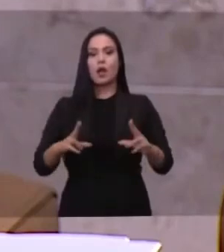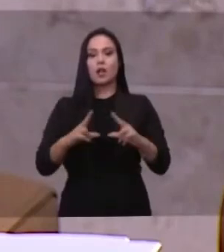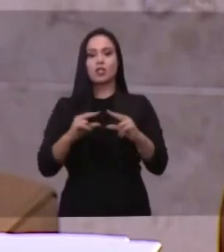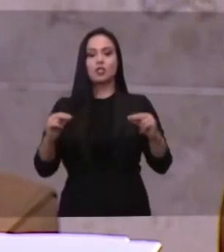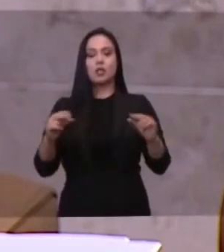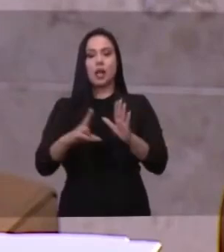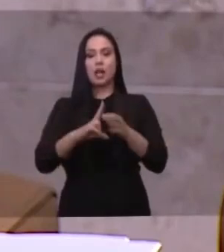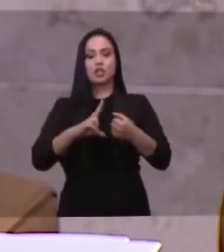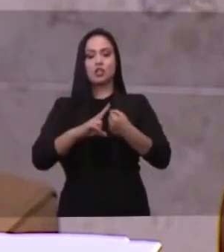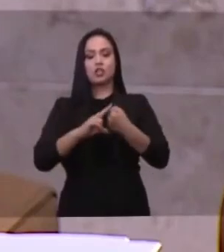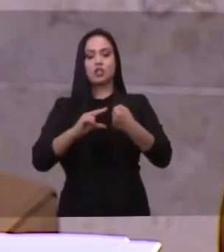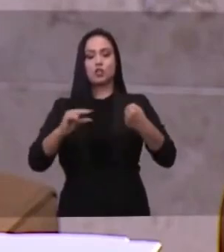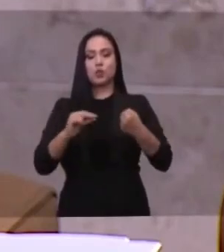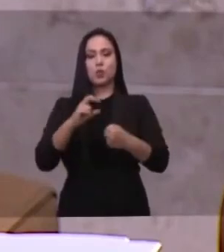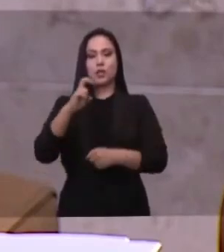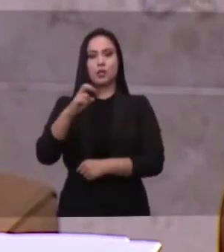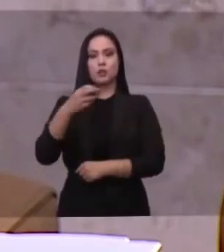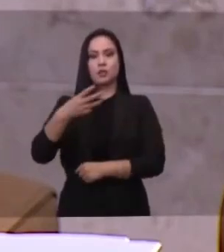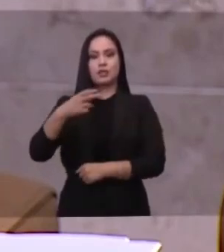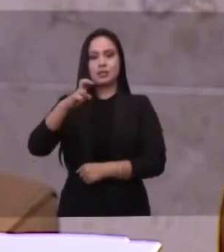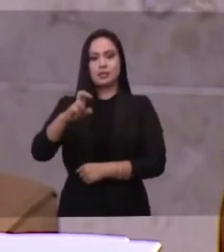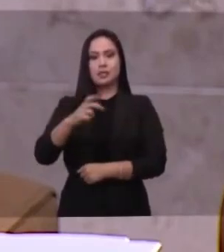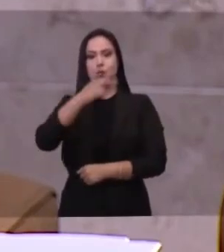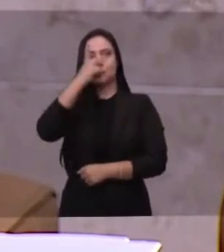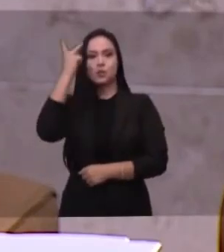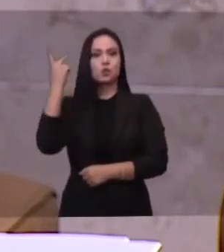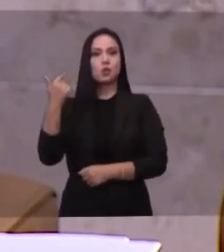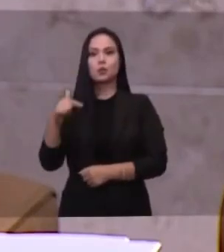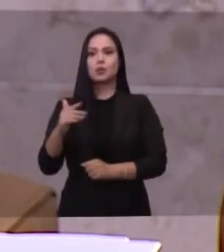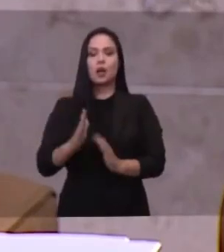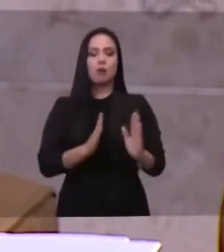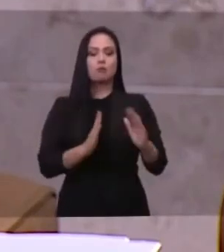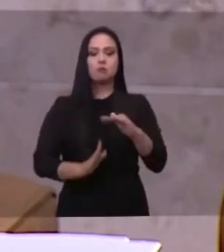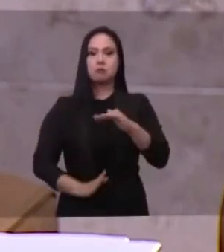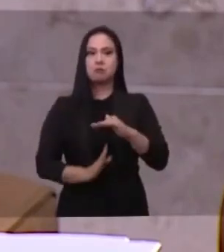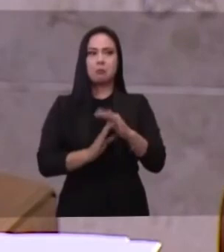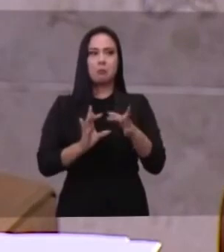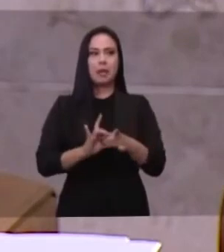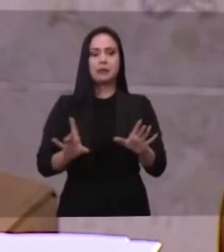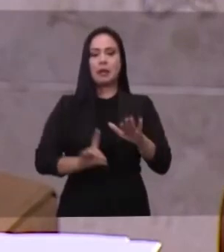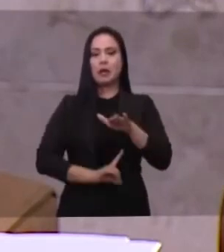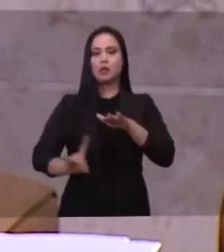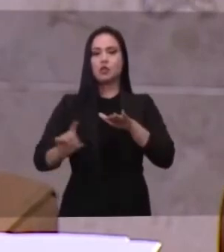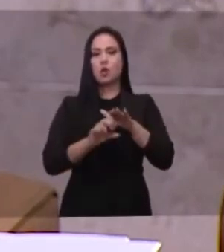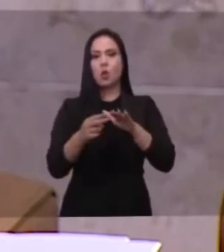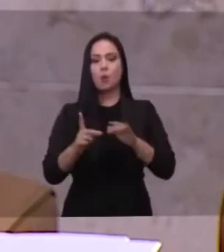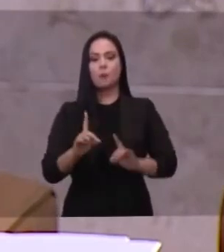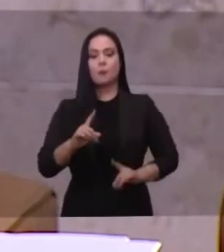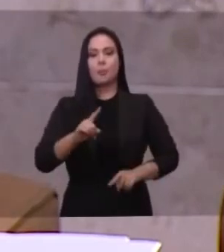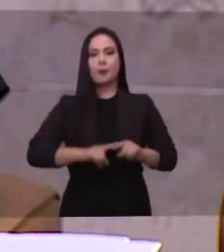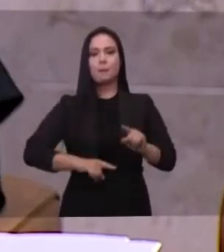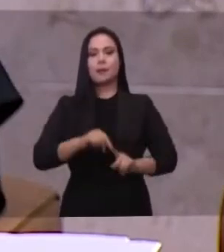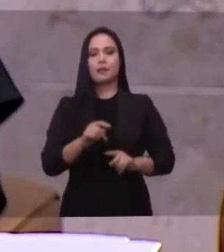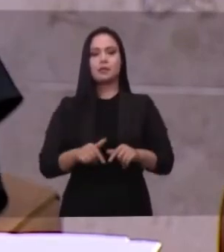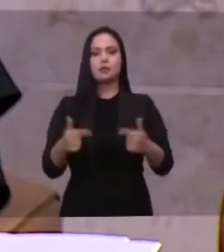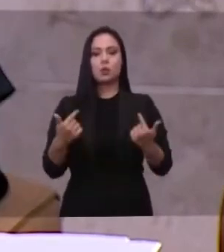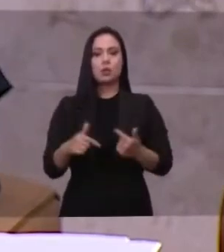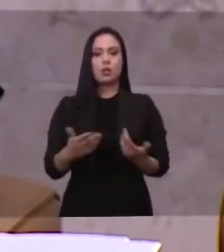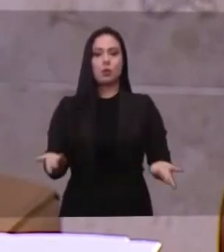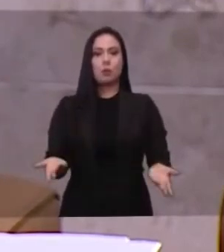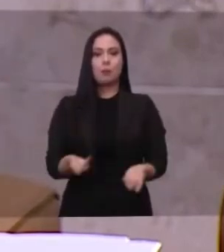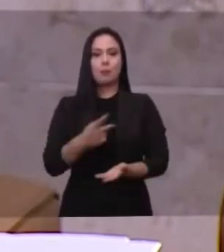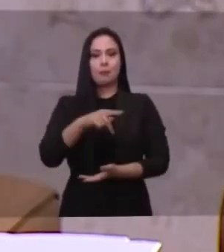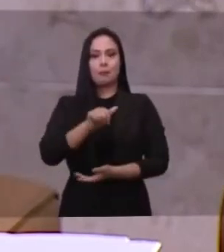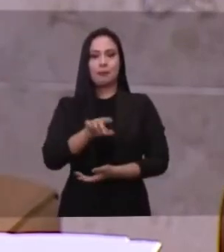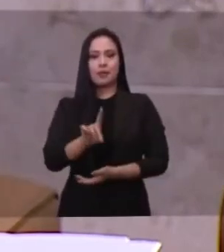5º 35, e ninguém será privado de sua liberdade ou dos seus bens sem o devido processo legal, artigo